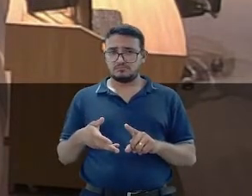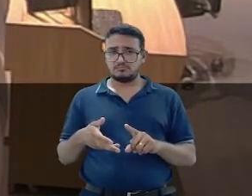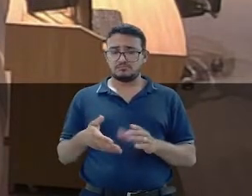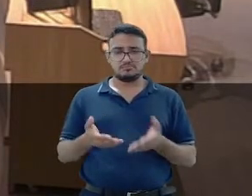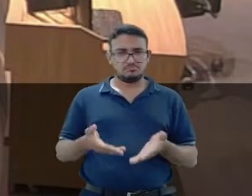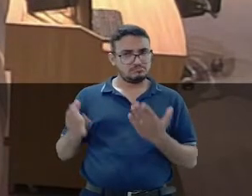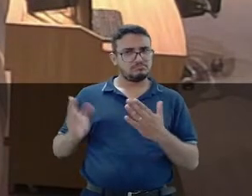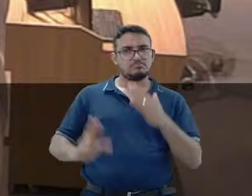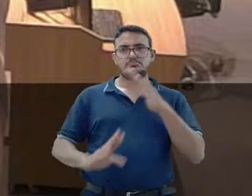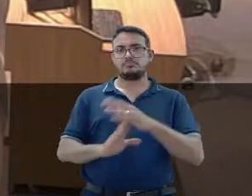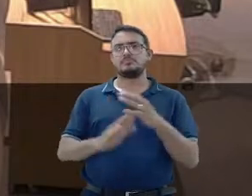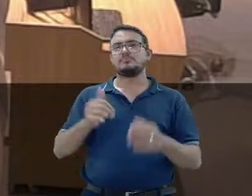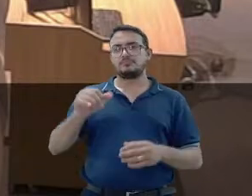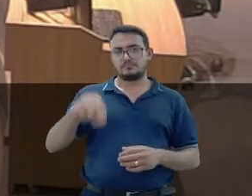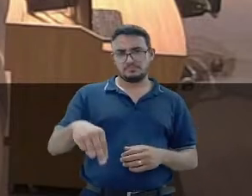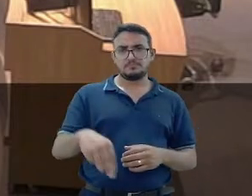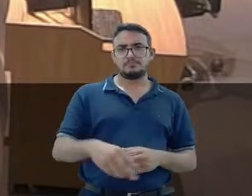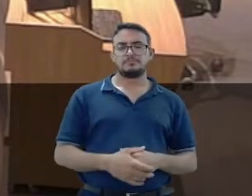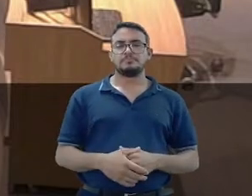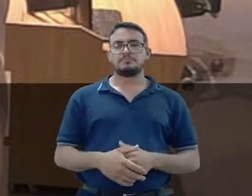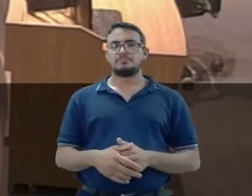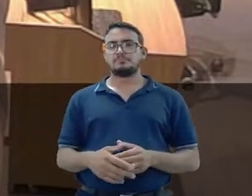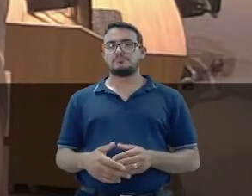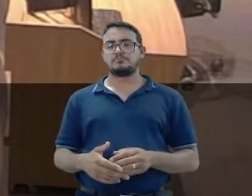palavra pelo prazo regimental.